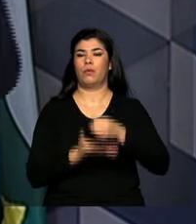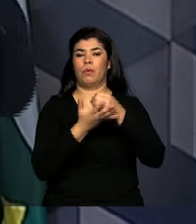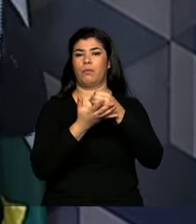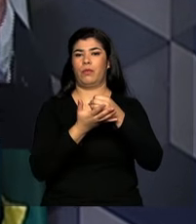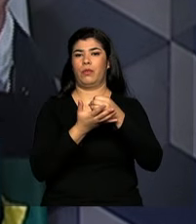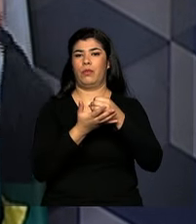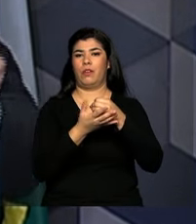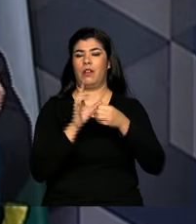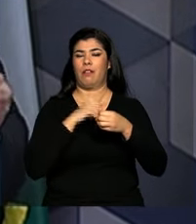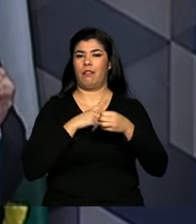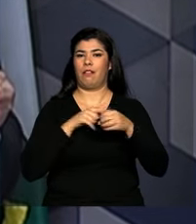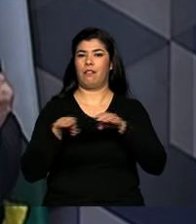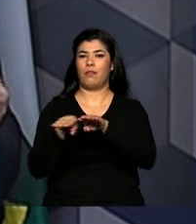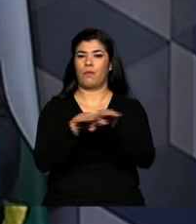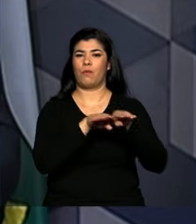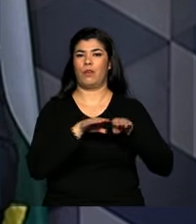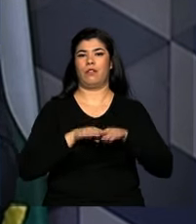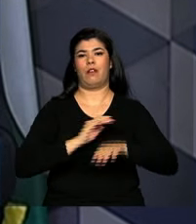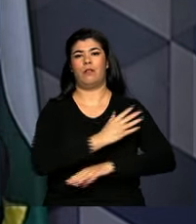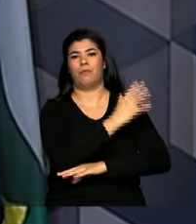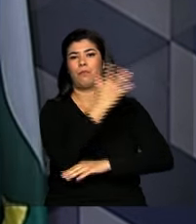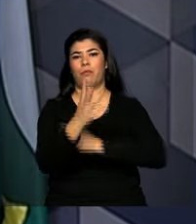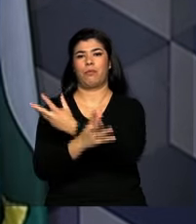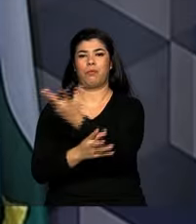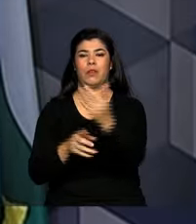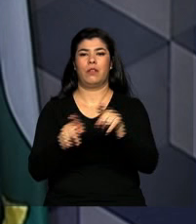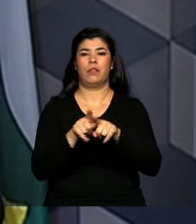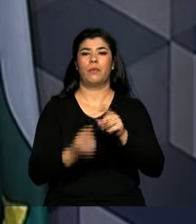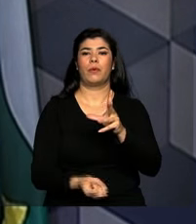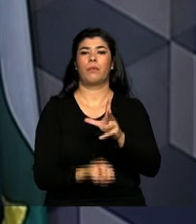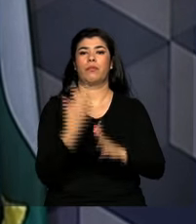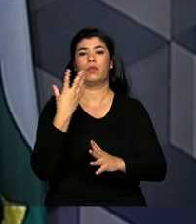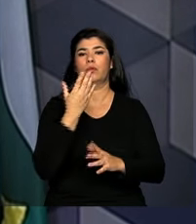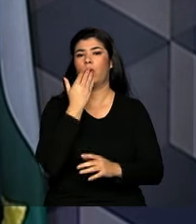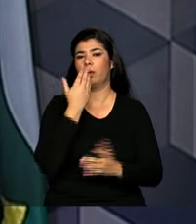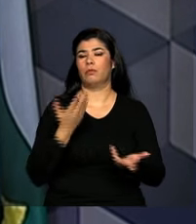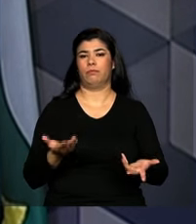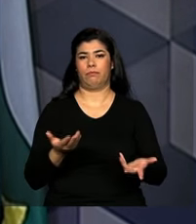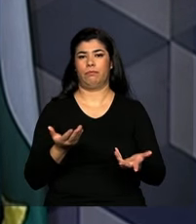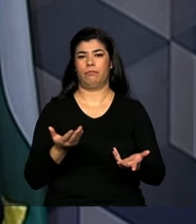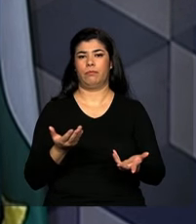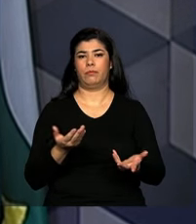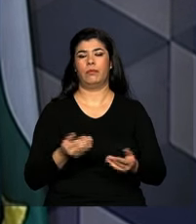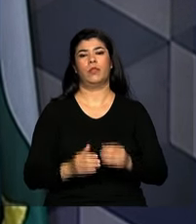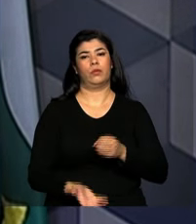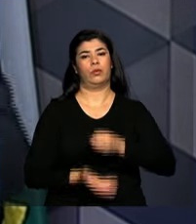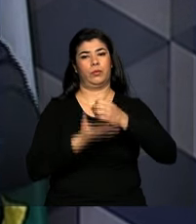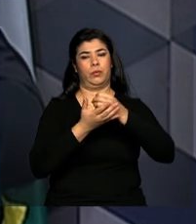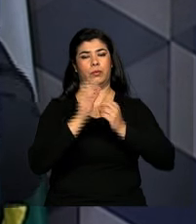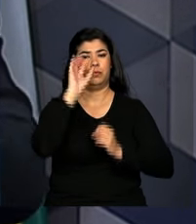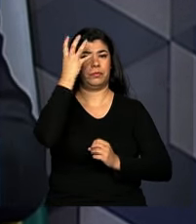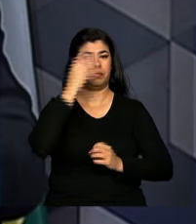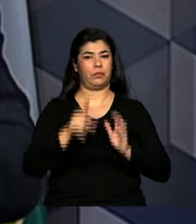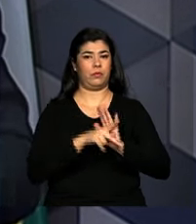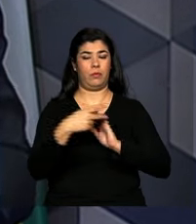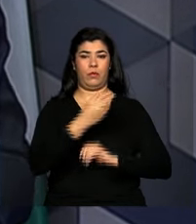significa sustentabilidade também. E nós apoiamos essa decisão do governo de dar sustentação